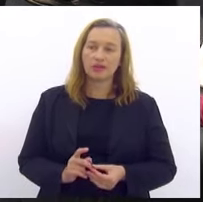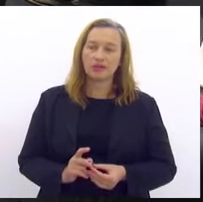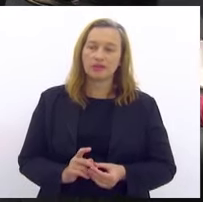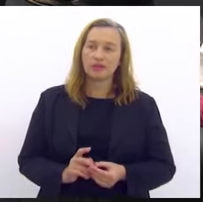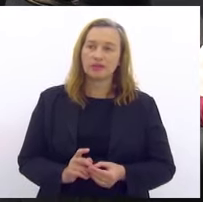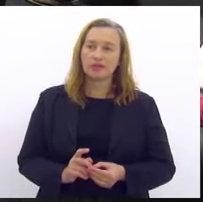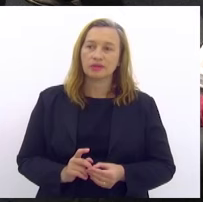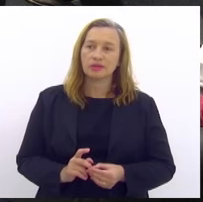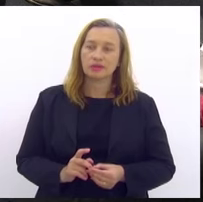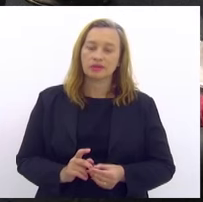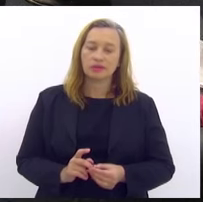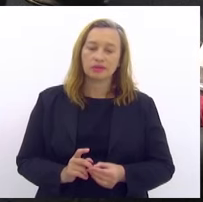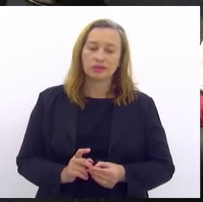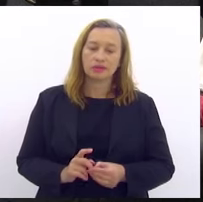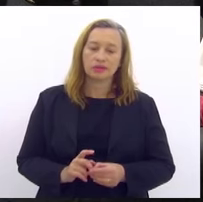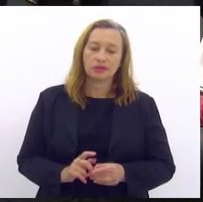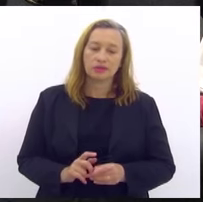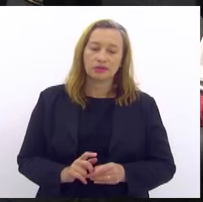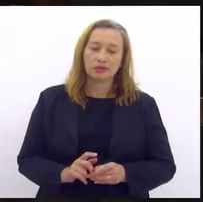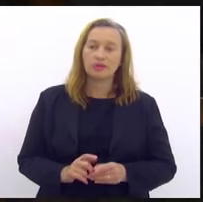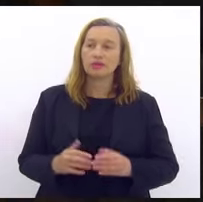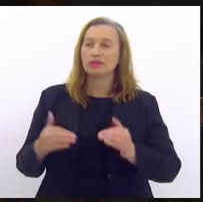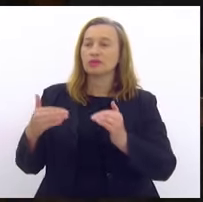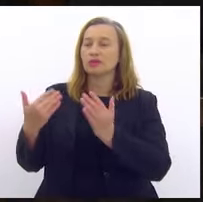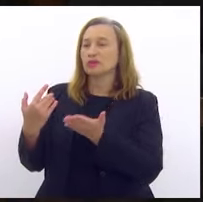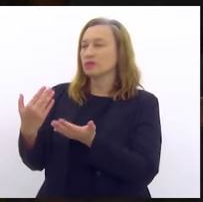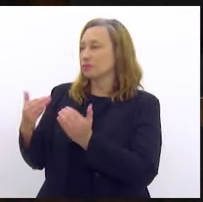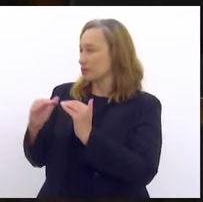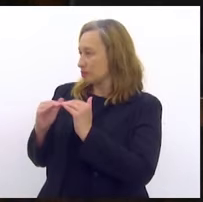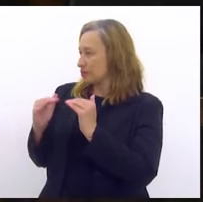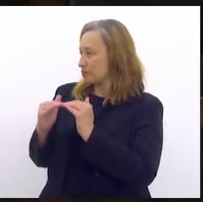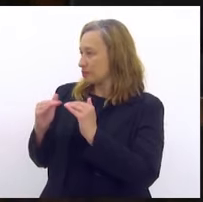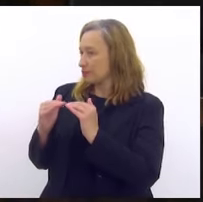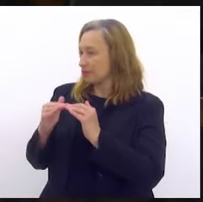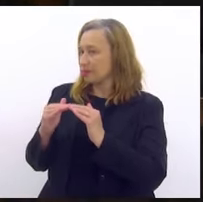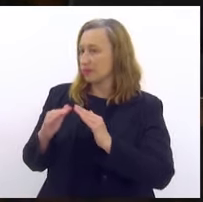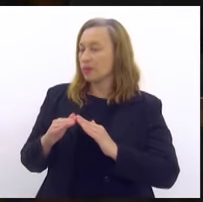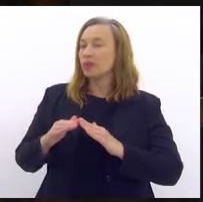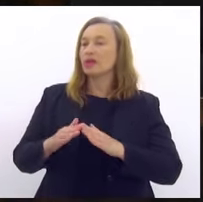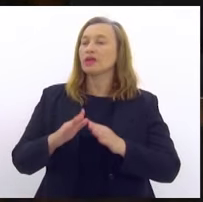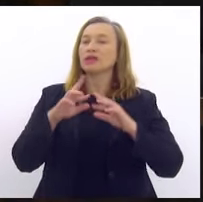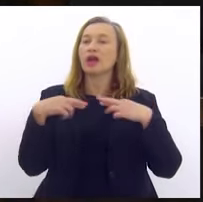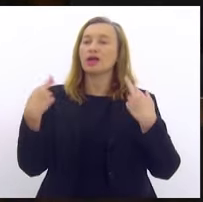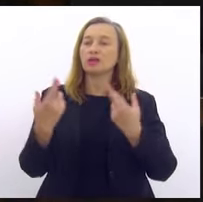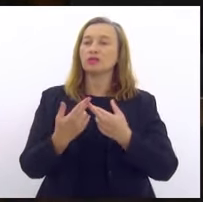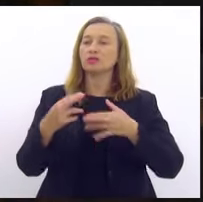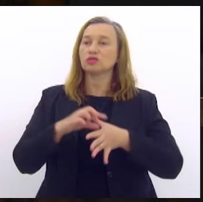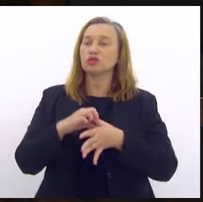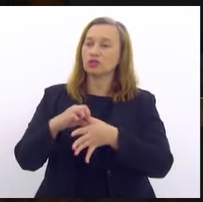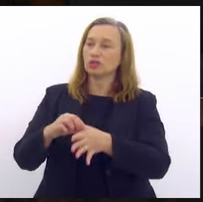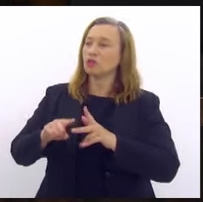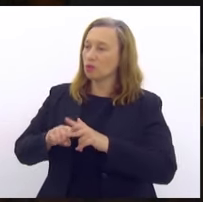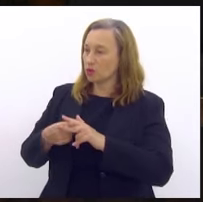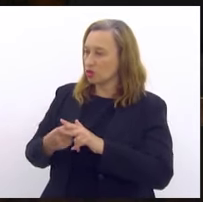Bem, conforme o acordo no Colégio de Líderes, me corrija nosso líder, doutor Serginho,